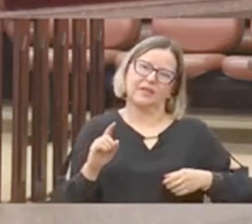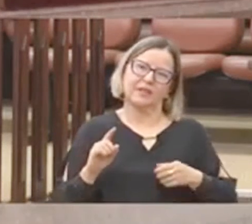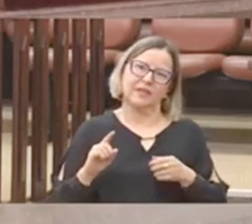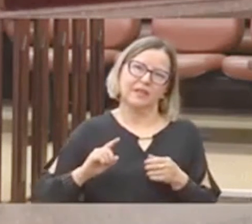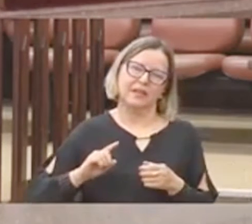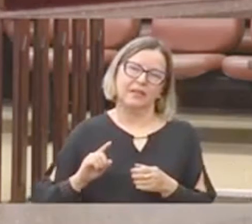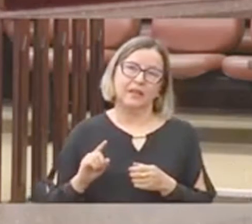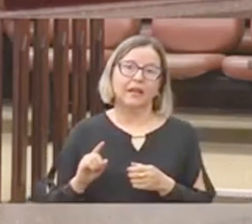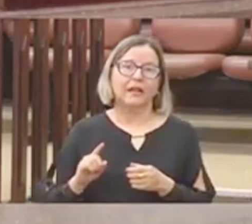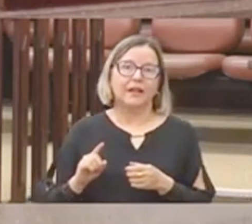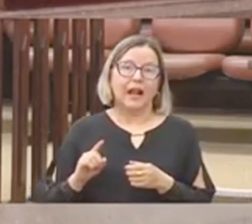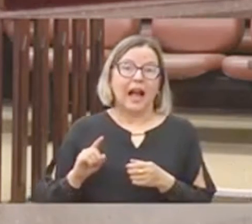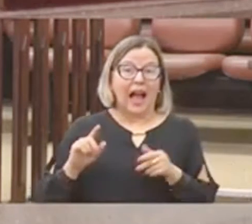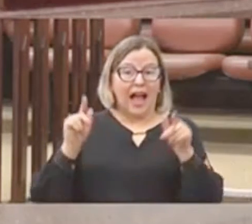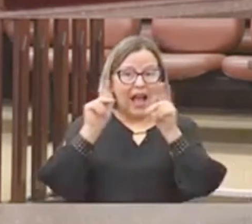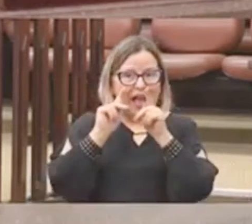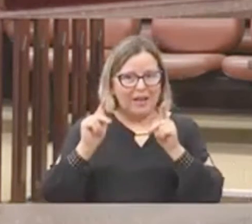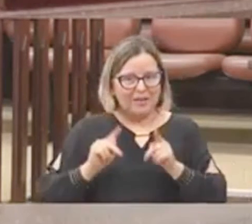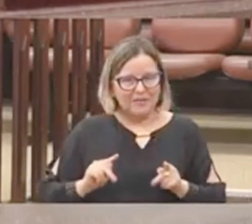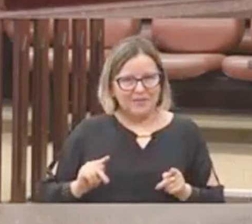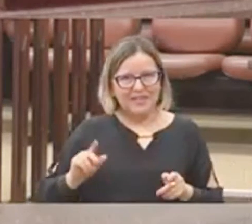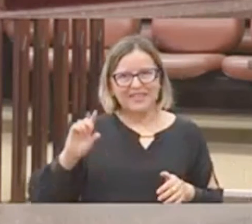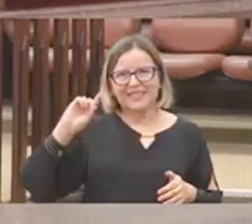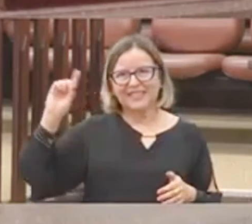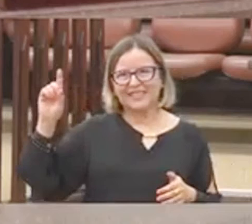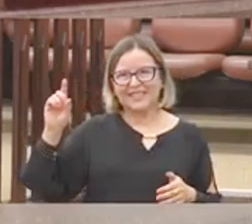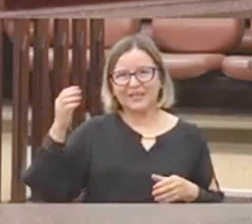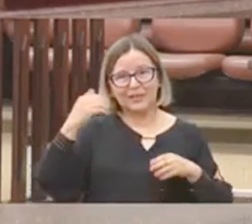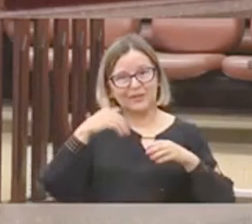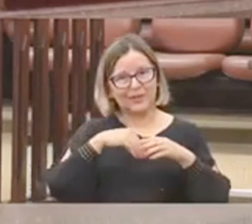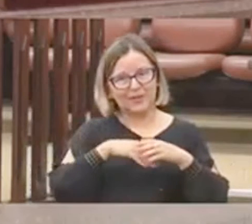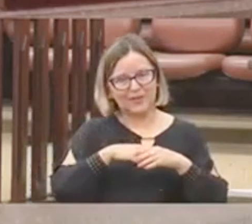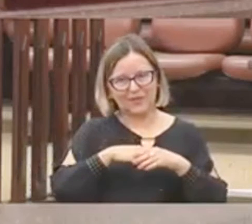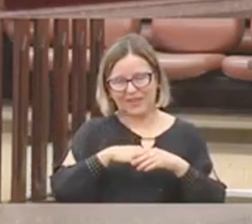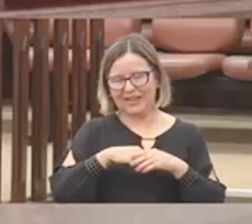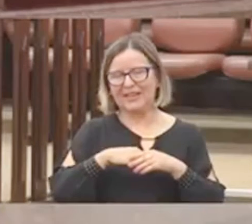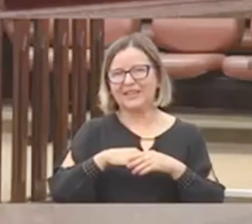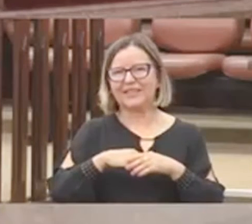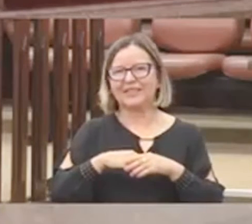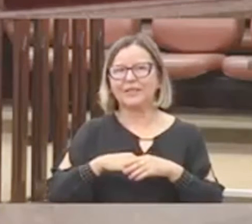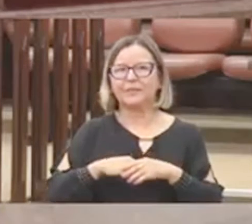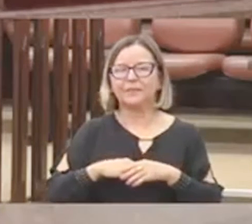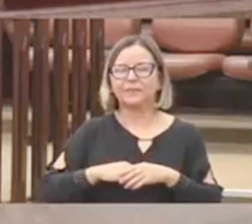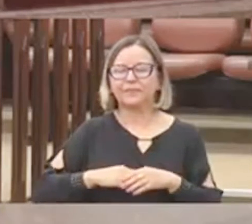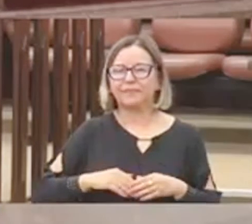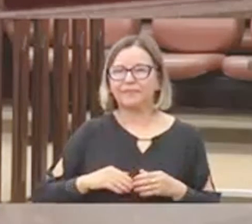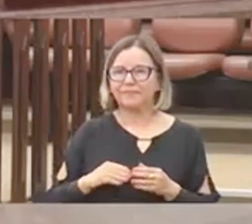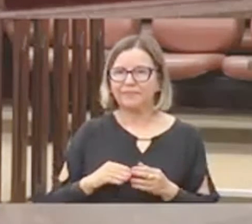preocupa. A paz de Deus guarda o nosso coração e os nossos pensamentos. Muito se diz pelos, entre